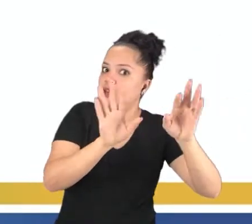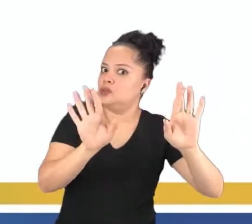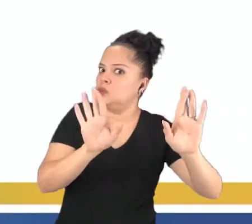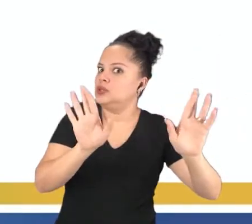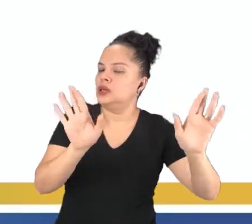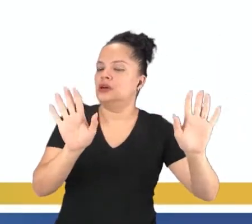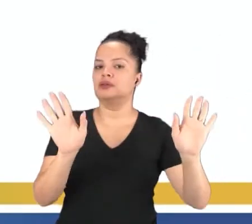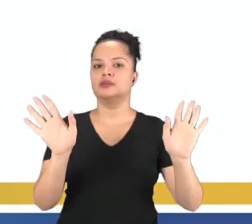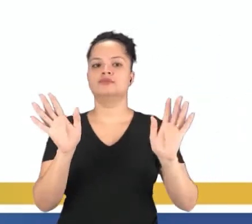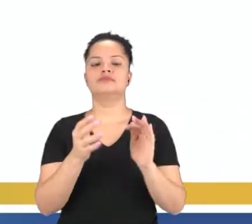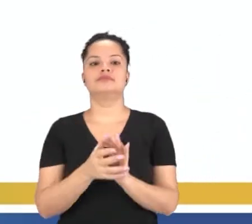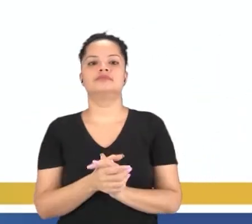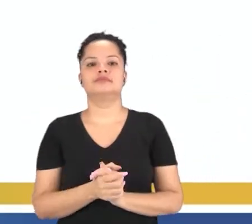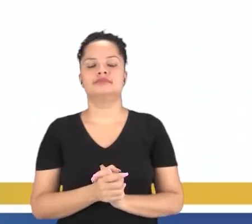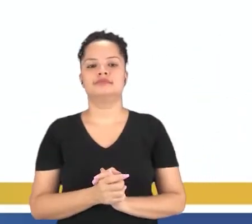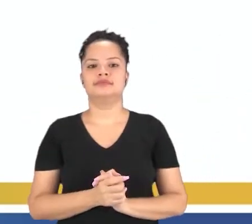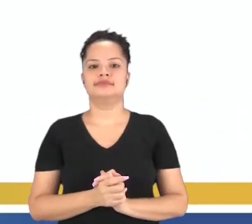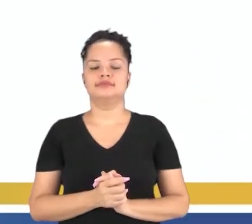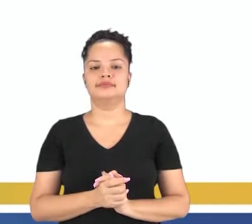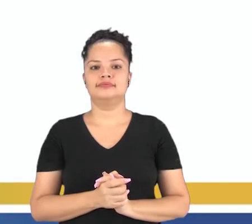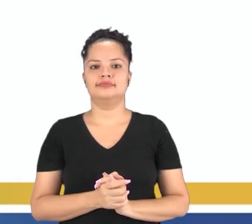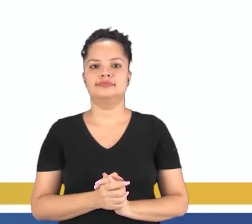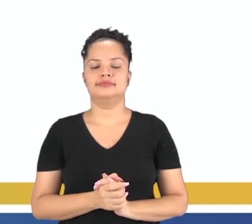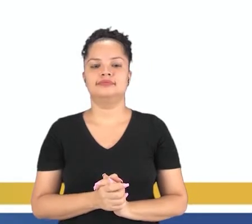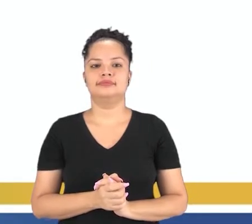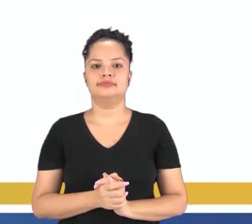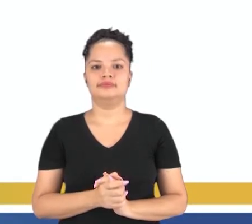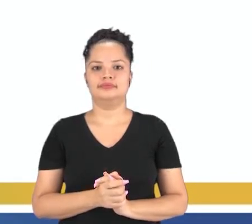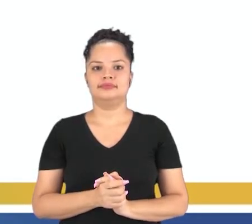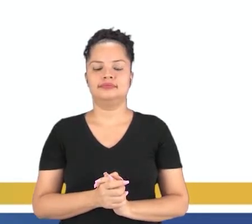uma está fora da outra, né?